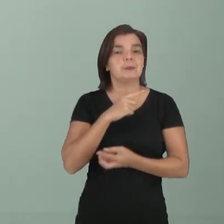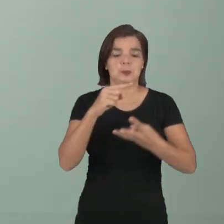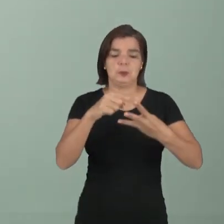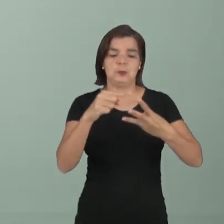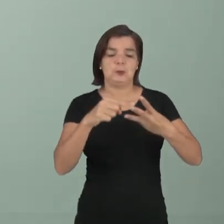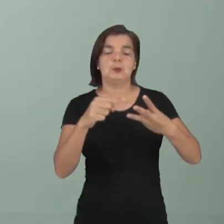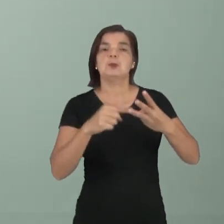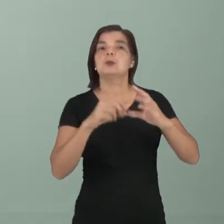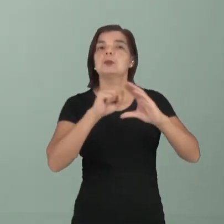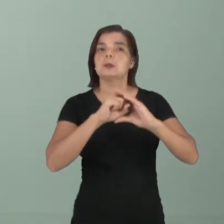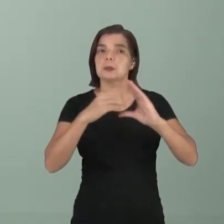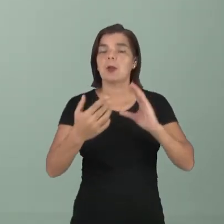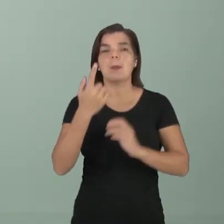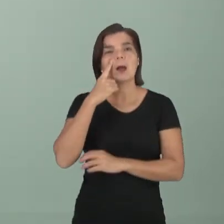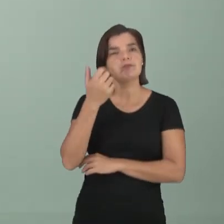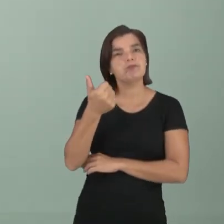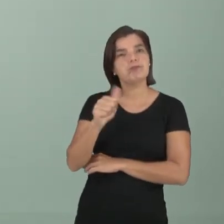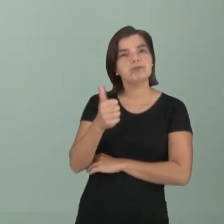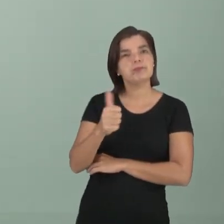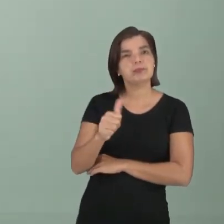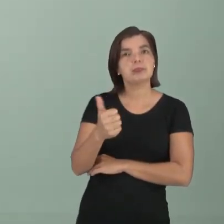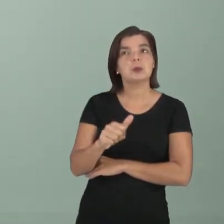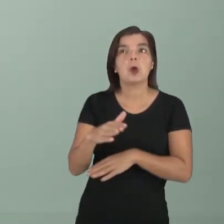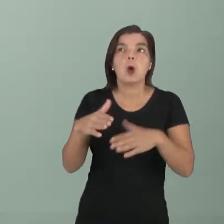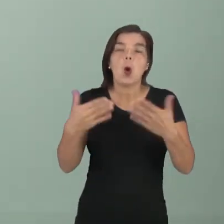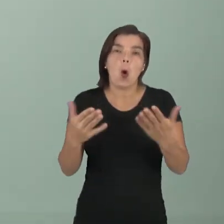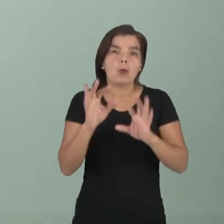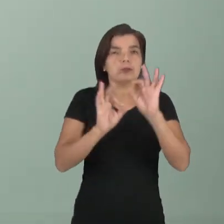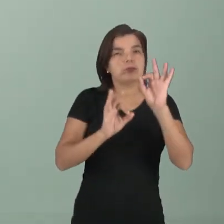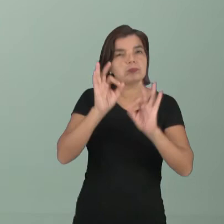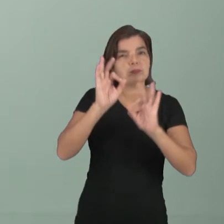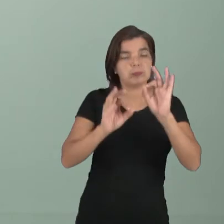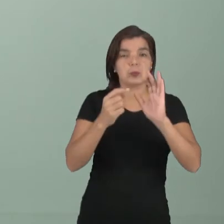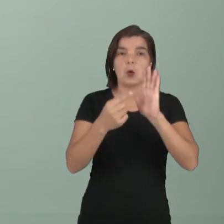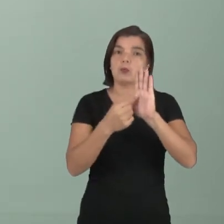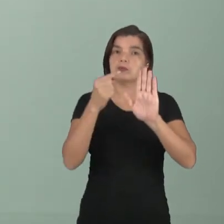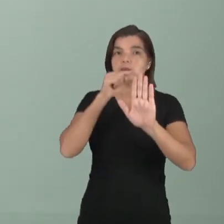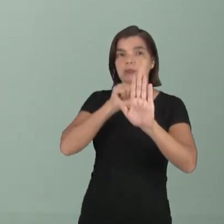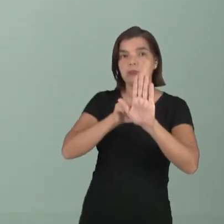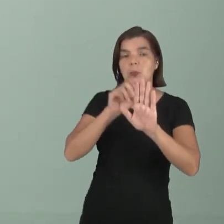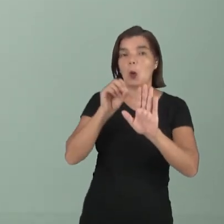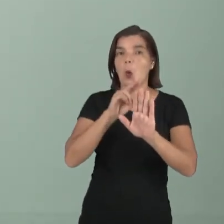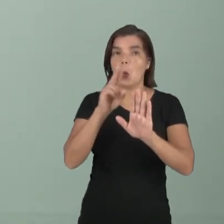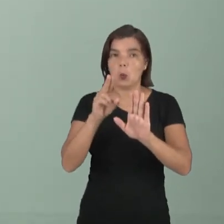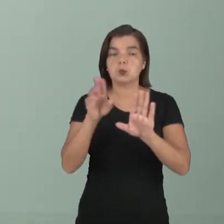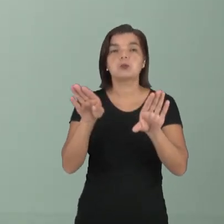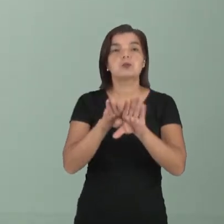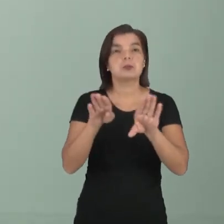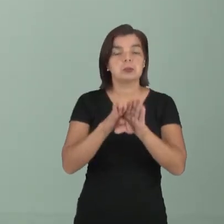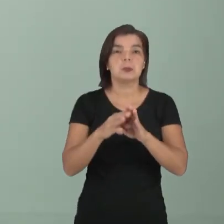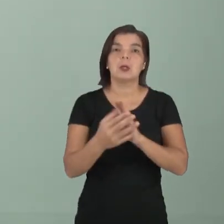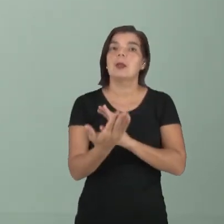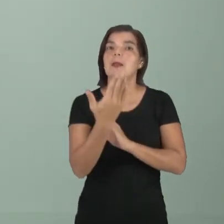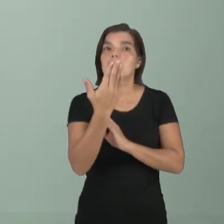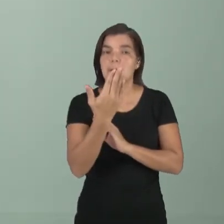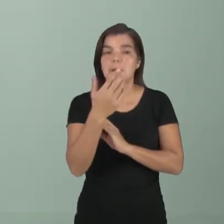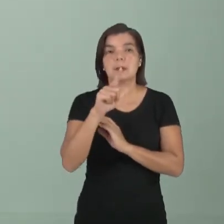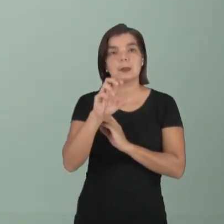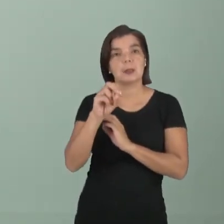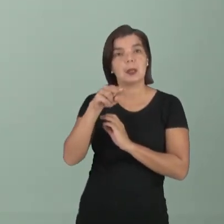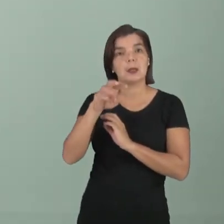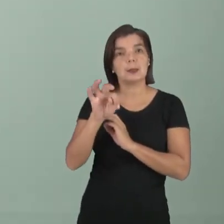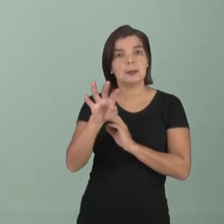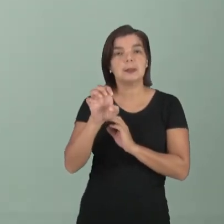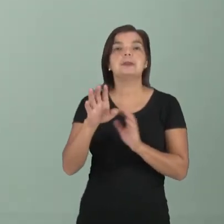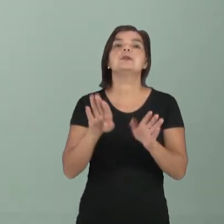três características para analisar em todo tipo de lente. Ou ela é formada na parte de trás, ou ela é formada na parte da frente da lente,